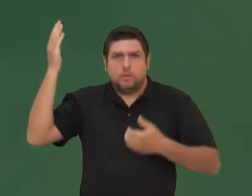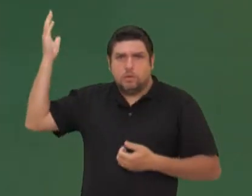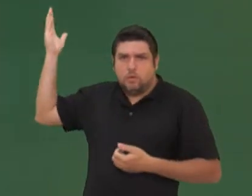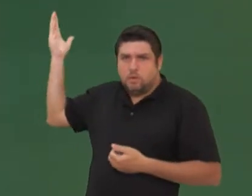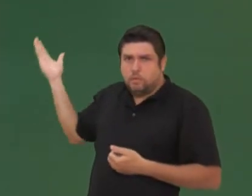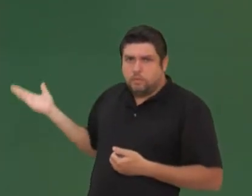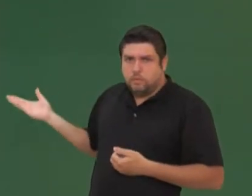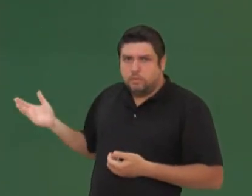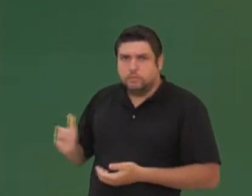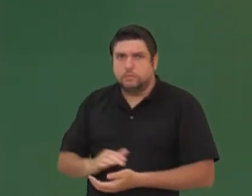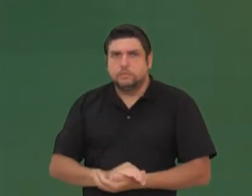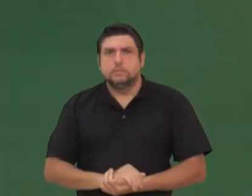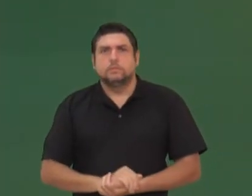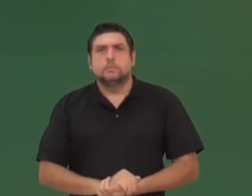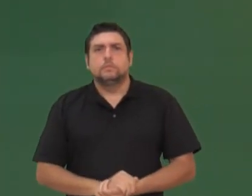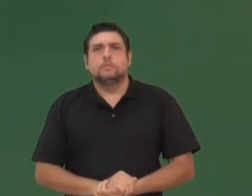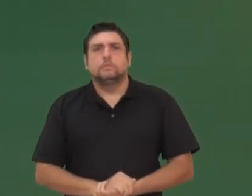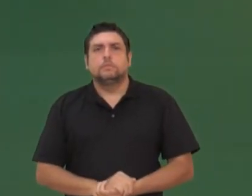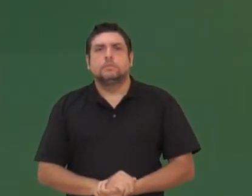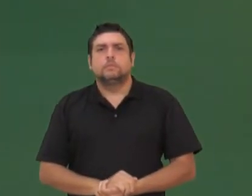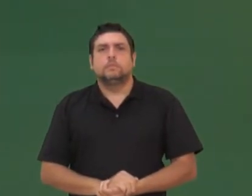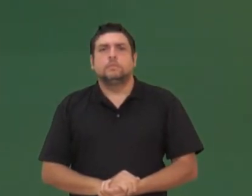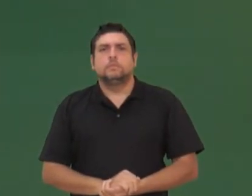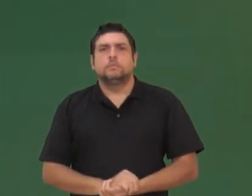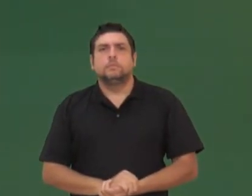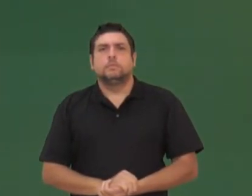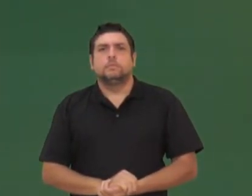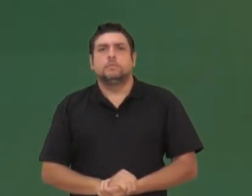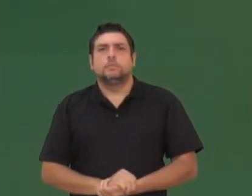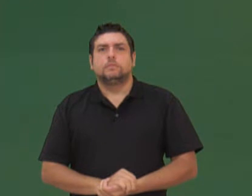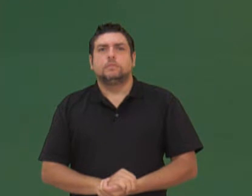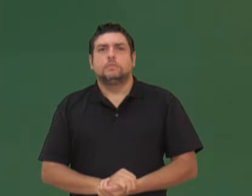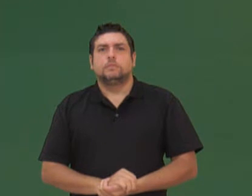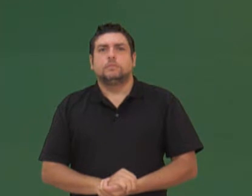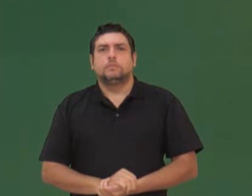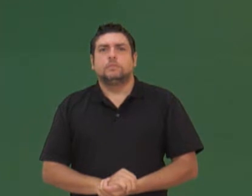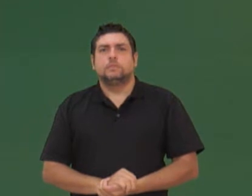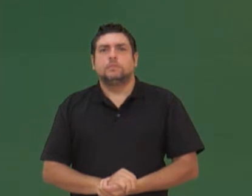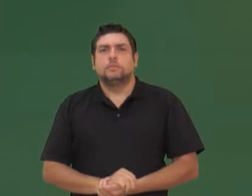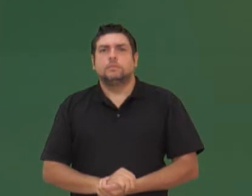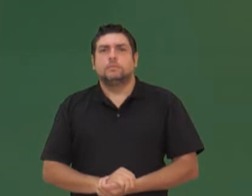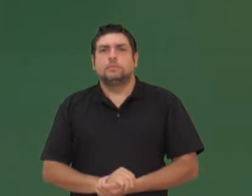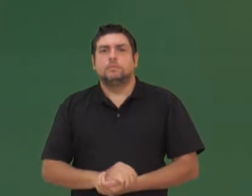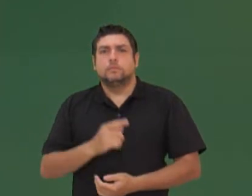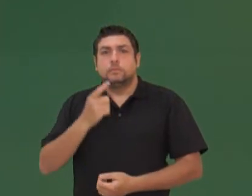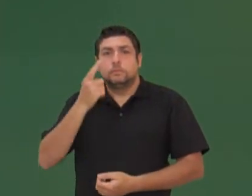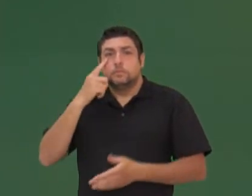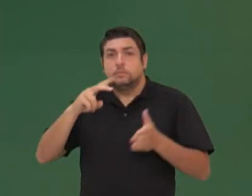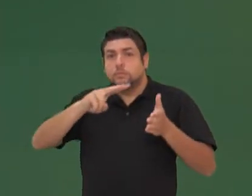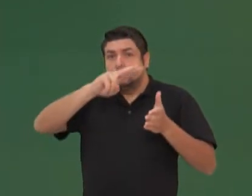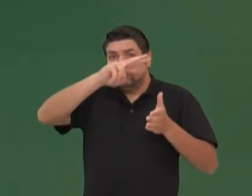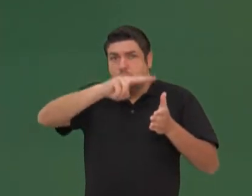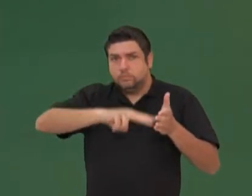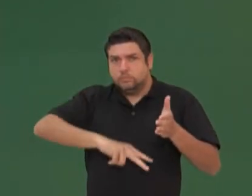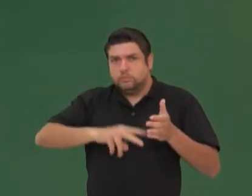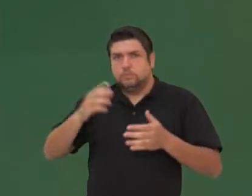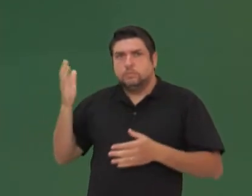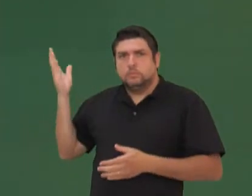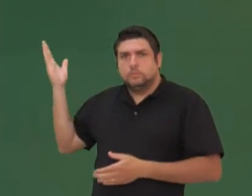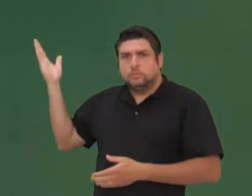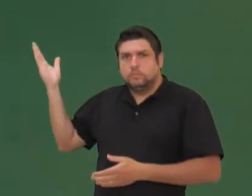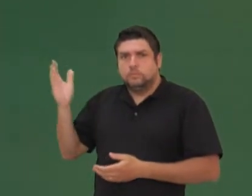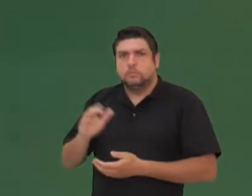as terminações que temos para este tempo verbal. Verbo hablar, yo hablara, yo hablase. ¿Os